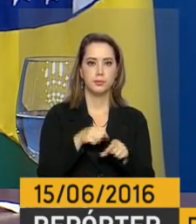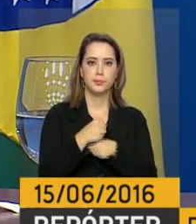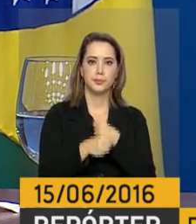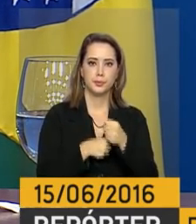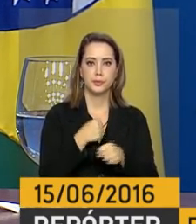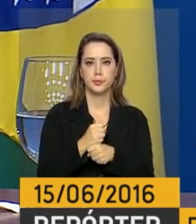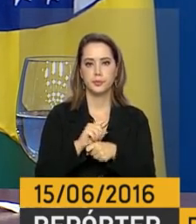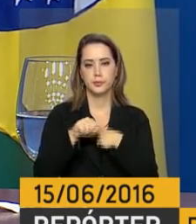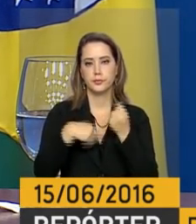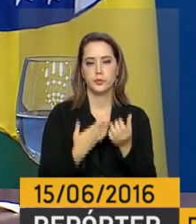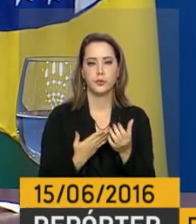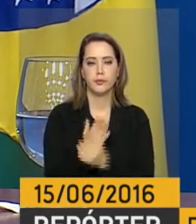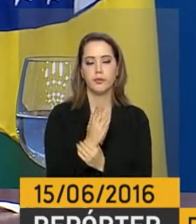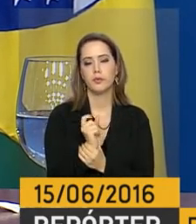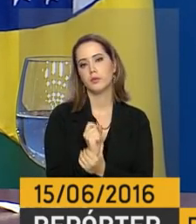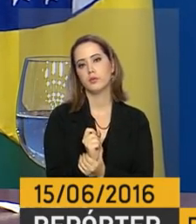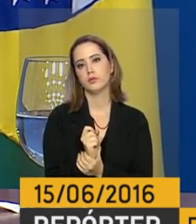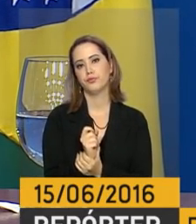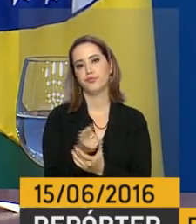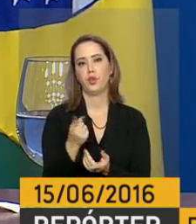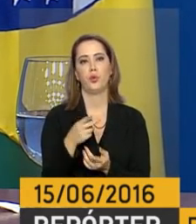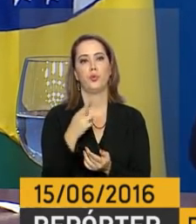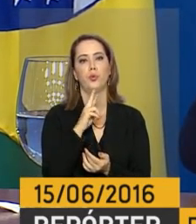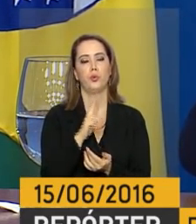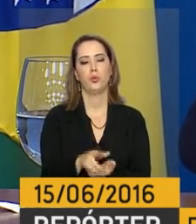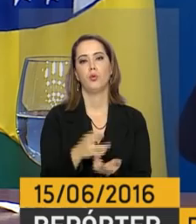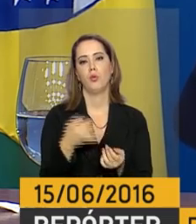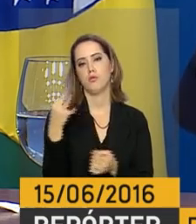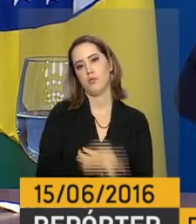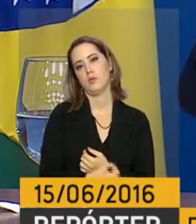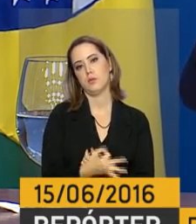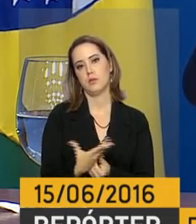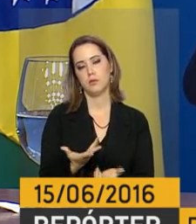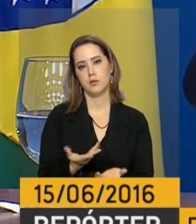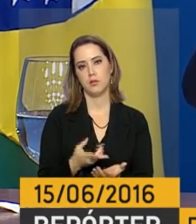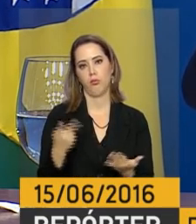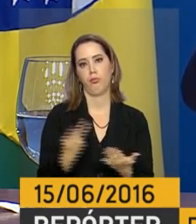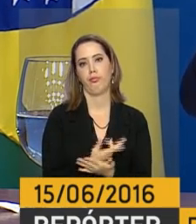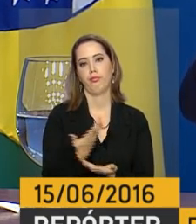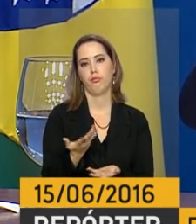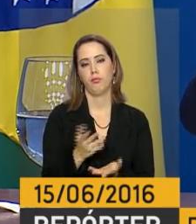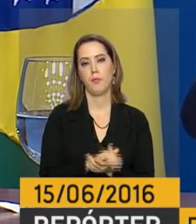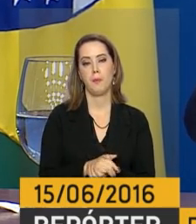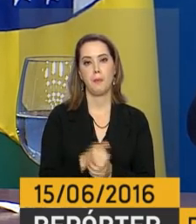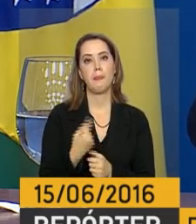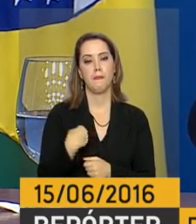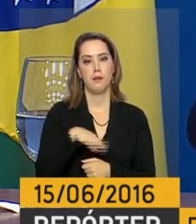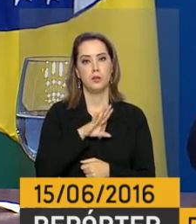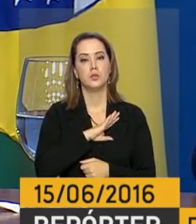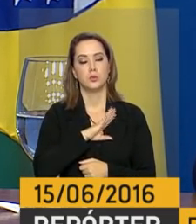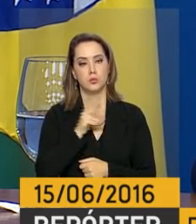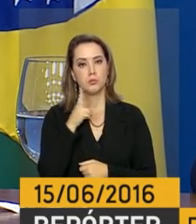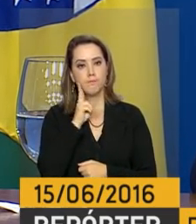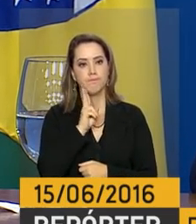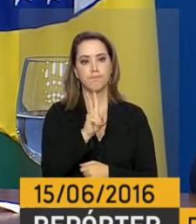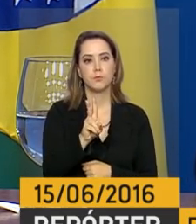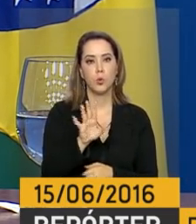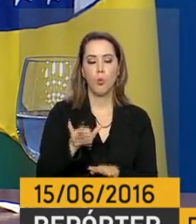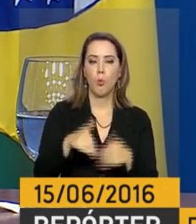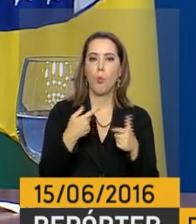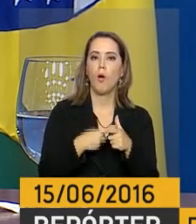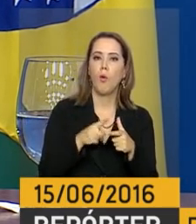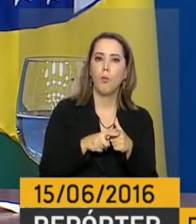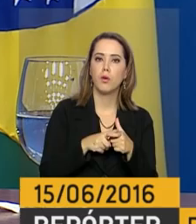ser aprovada. Foi. Se foi também não resolve. Nós fomos onde se aprovado resolve o